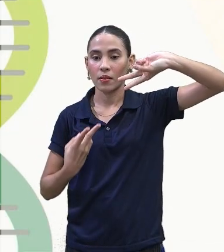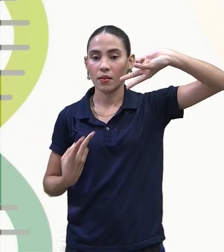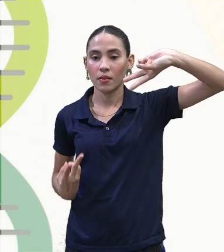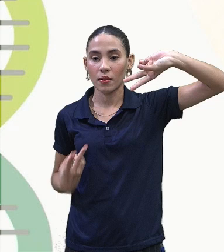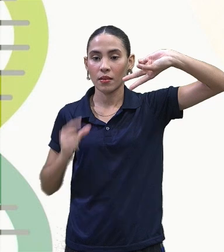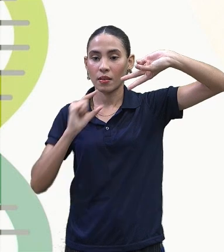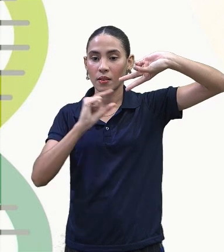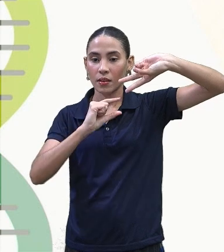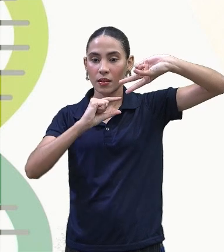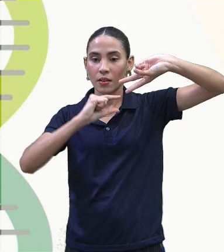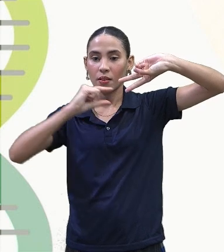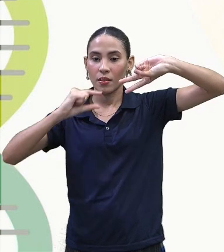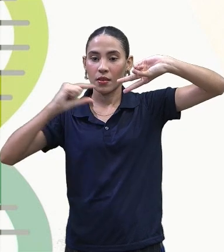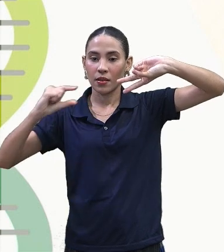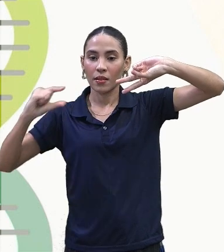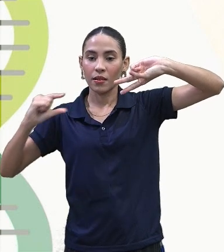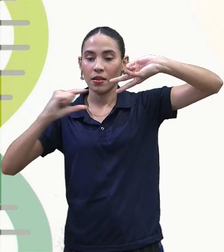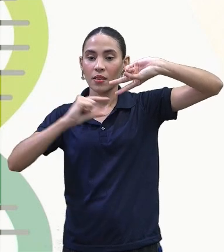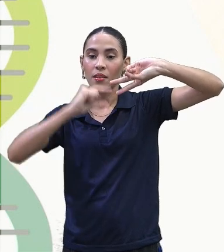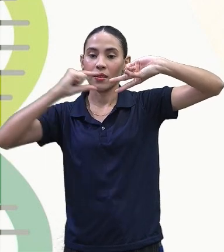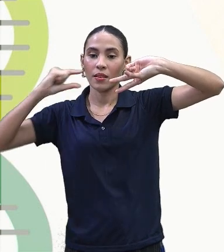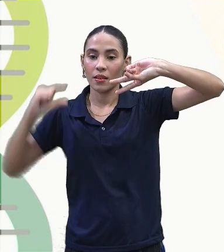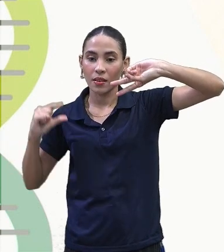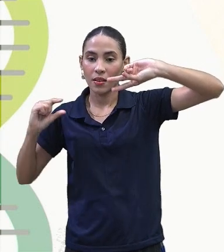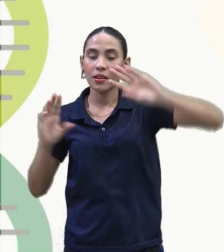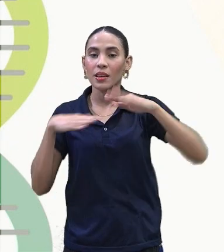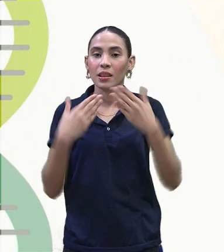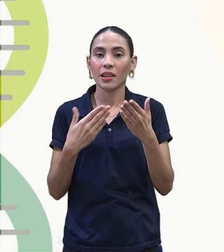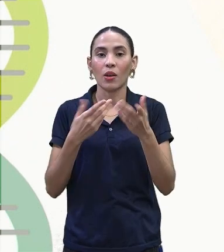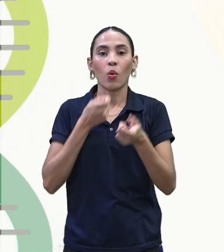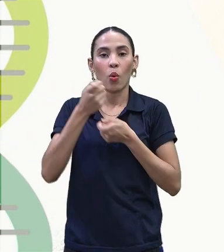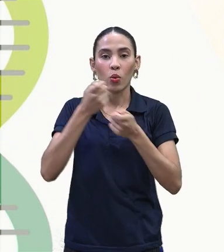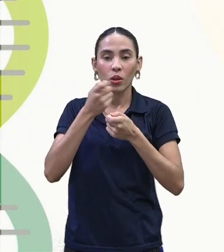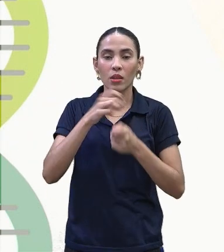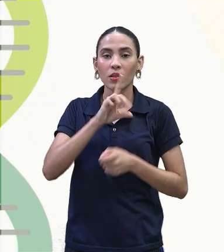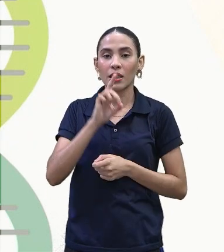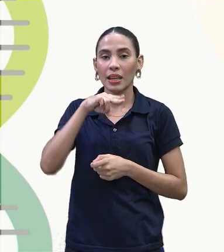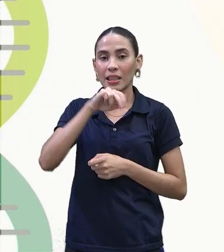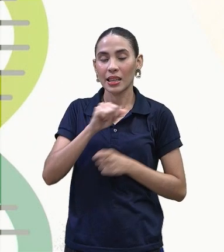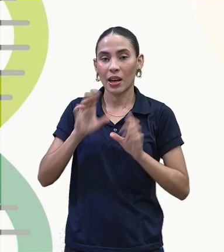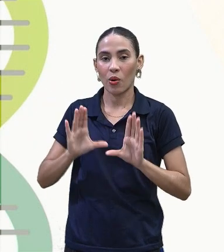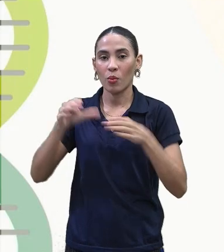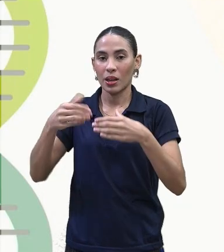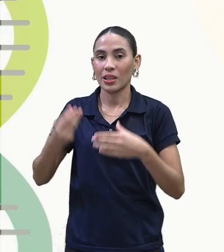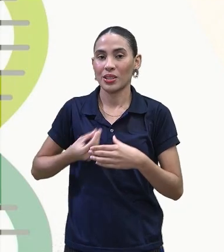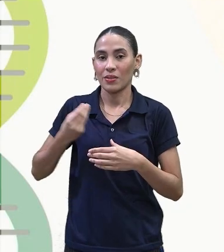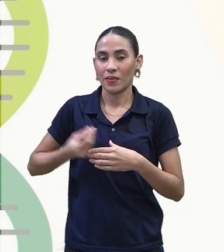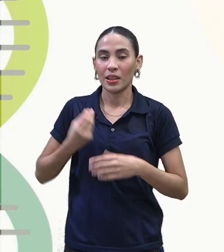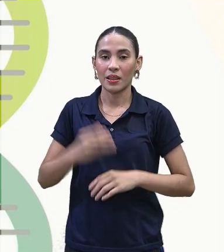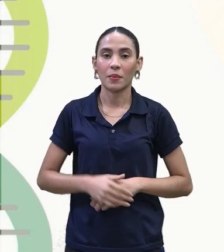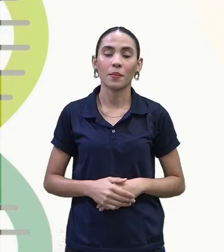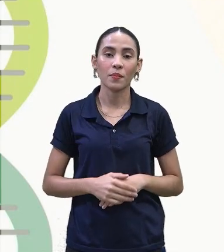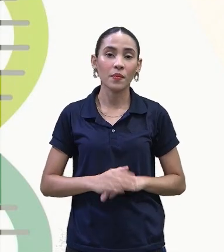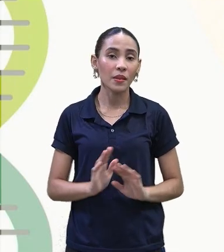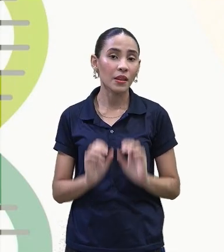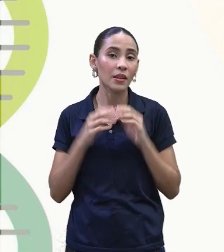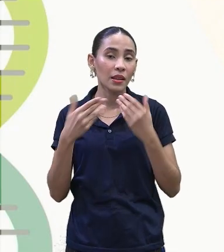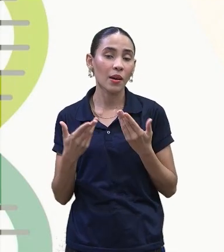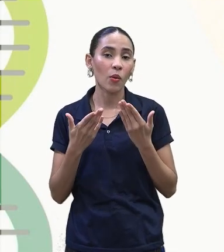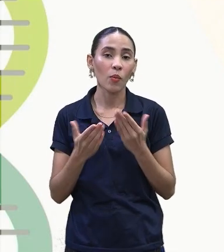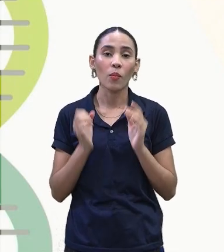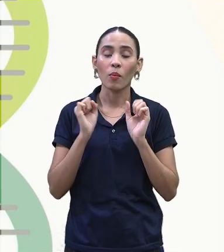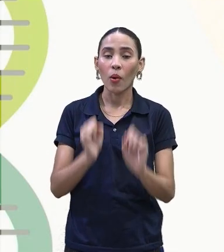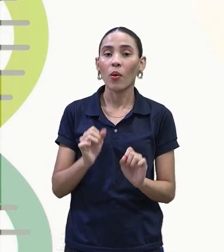seja, modificando, manipulando, né, o DNA de organismos vivos. E isso pode ser